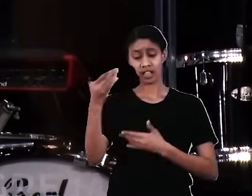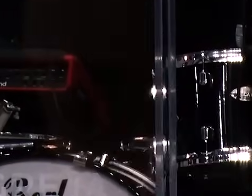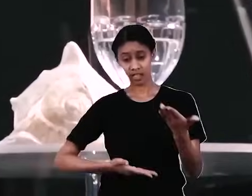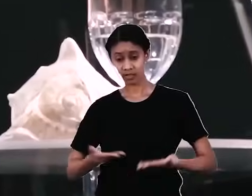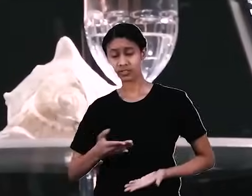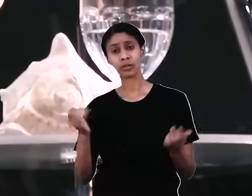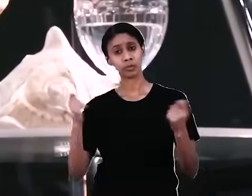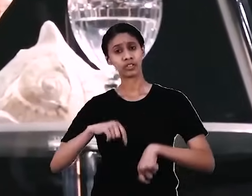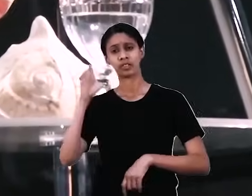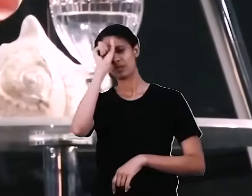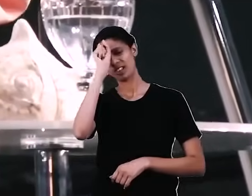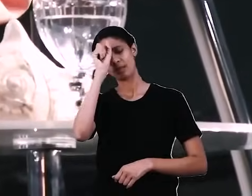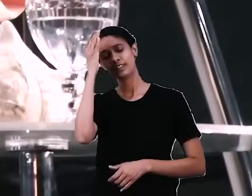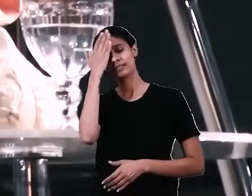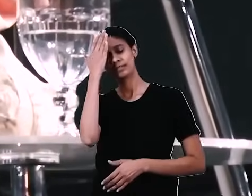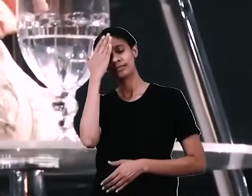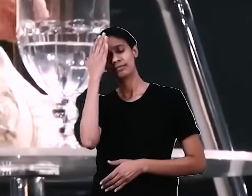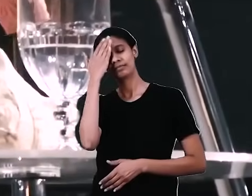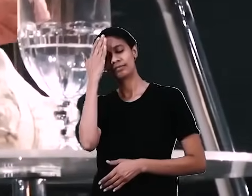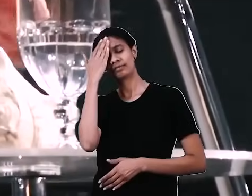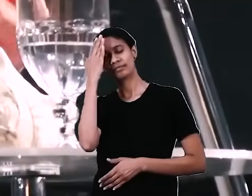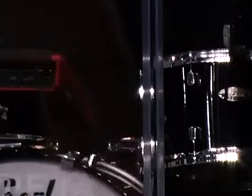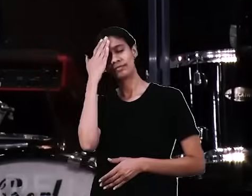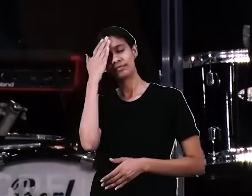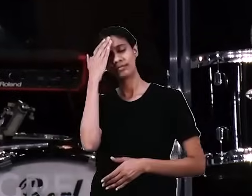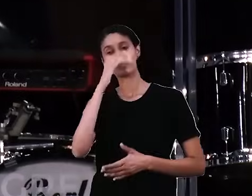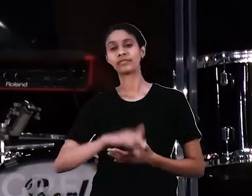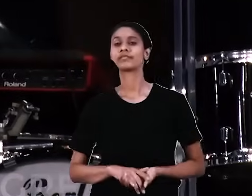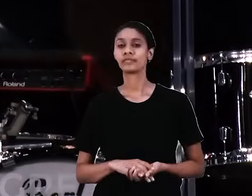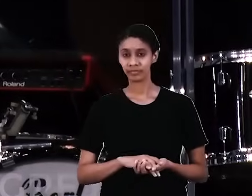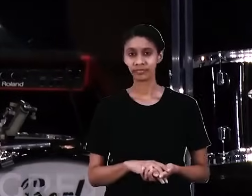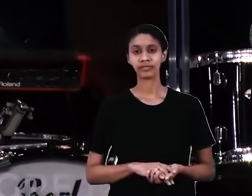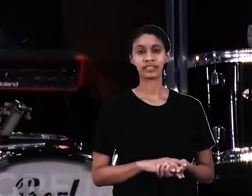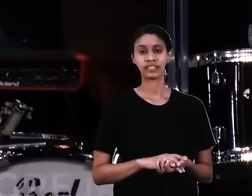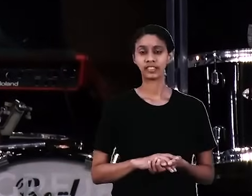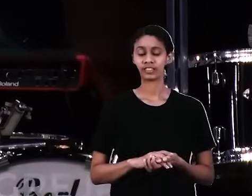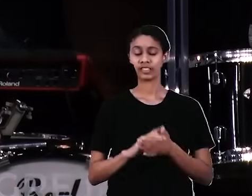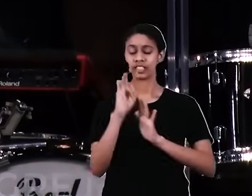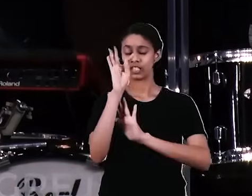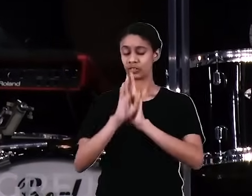tirar lições desse texto e nos refugiarmos na concha da presença de Deus.